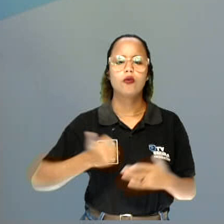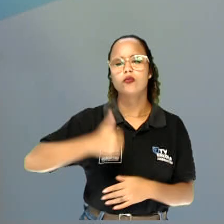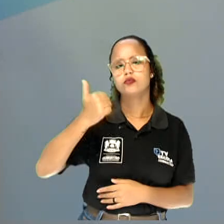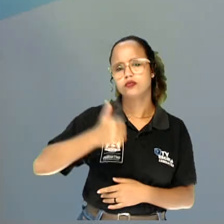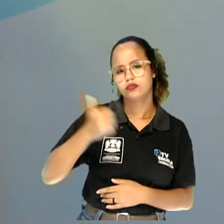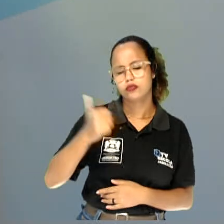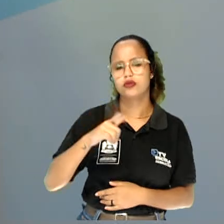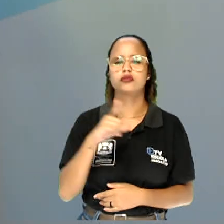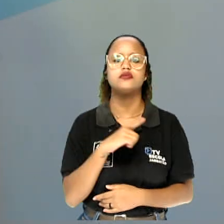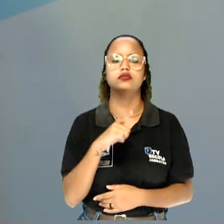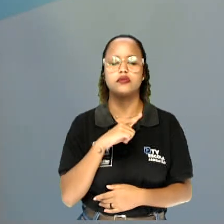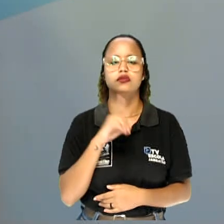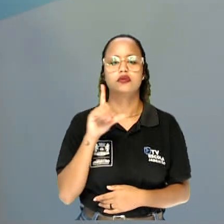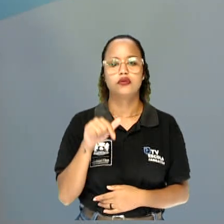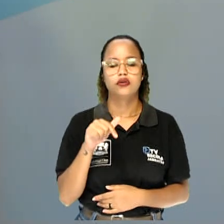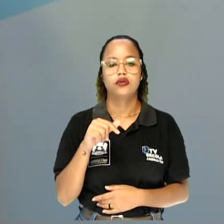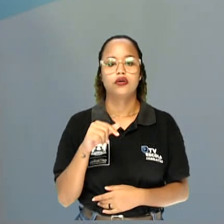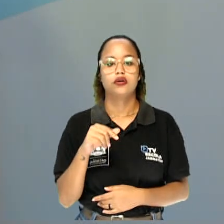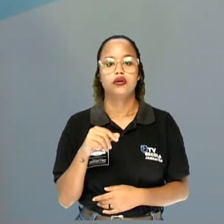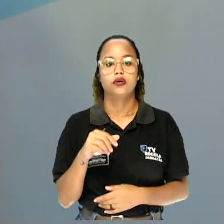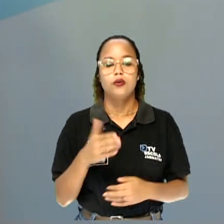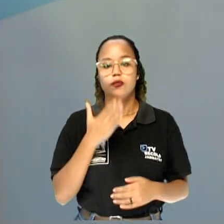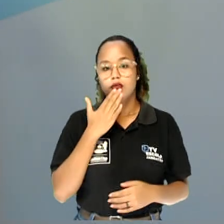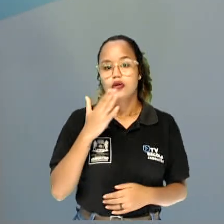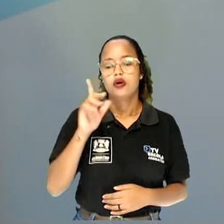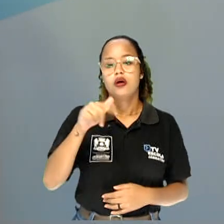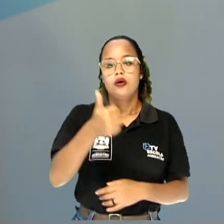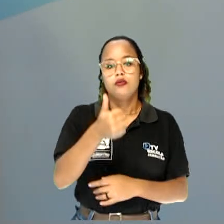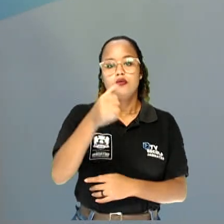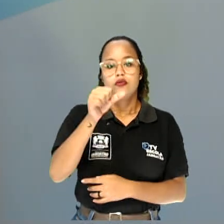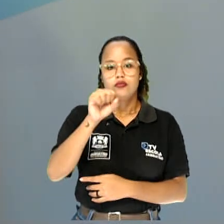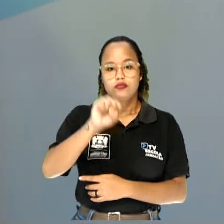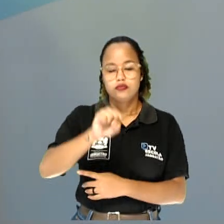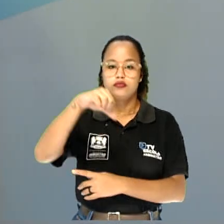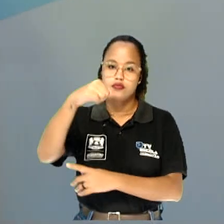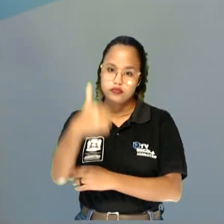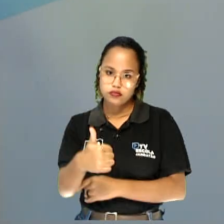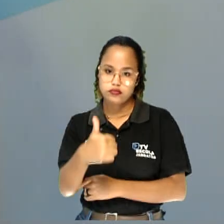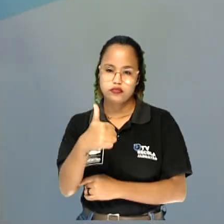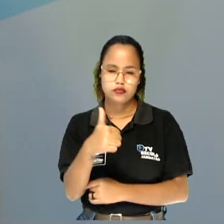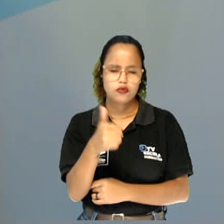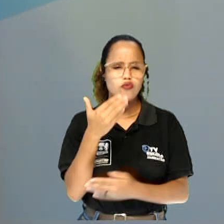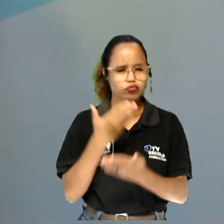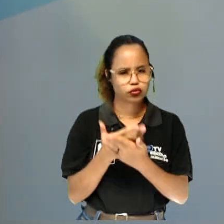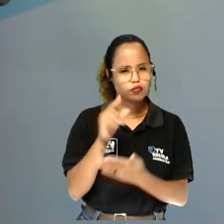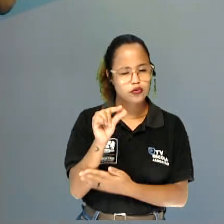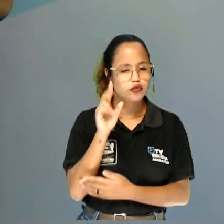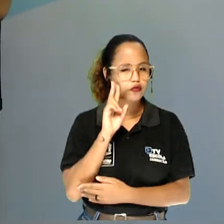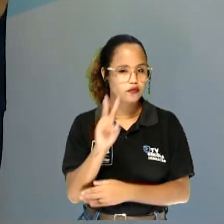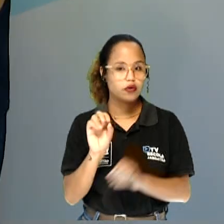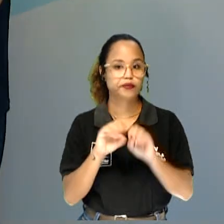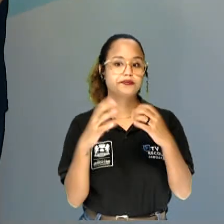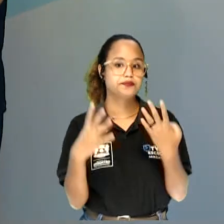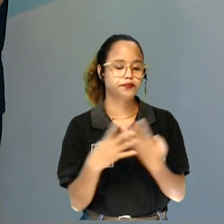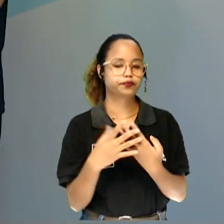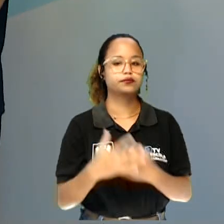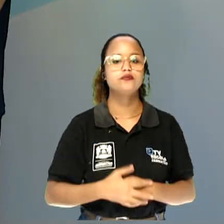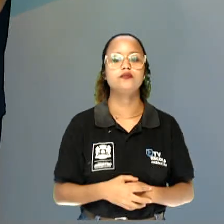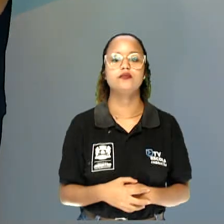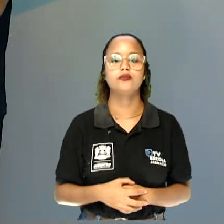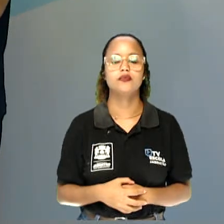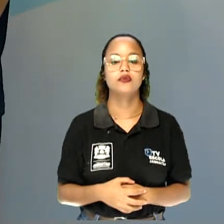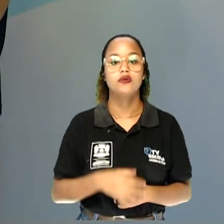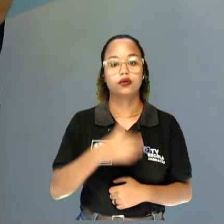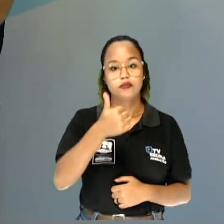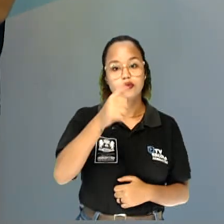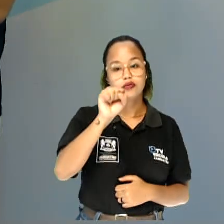Constituição republicana ela vai ser promulgada, é a Constituição de 1891. Vamos estudar um pouquinho sobre ela? Vem para o slide, ó. Em